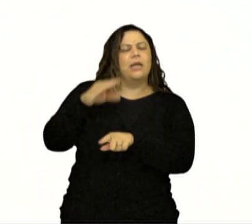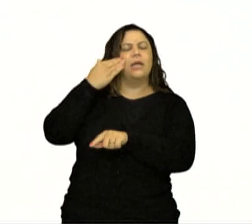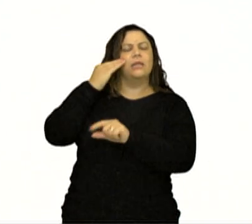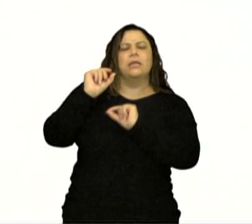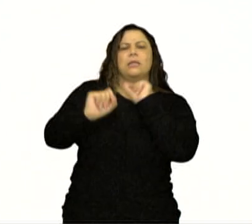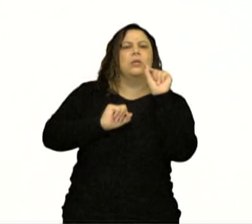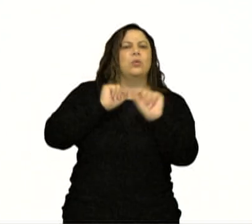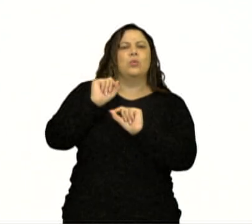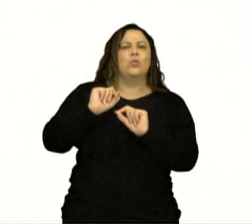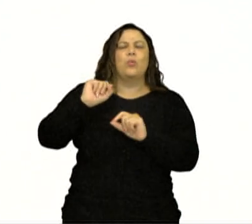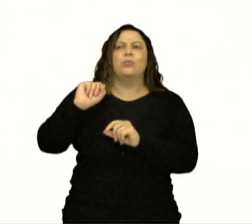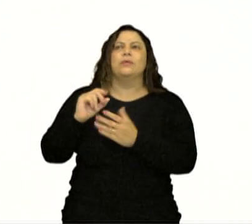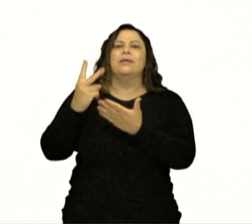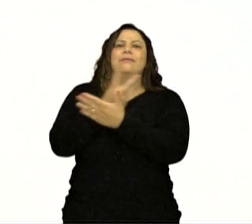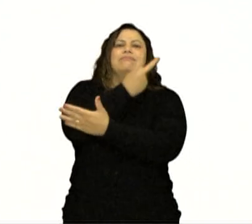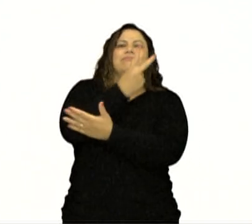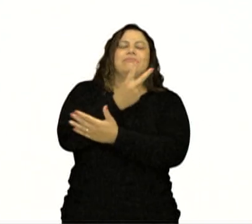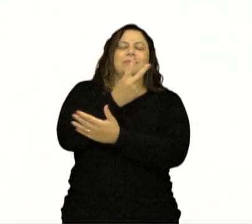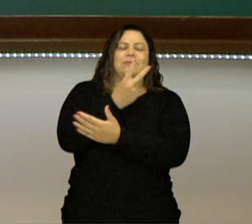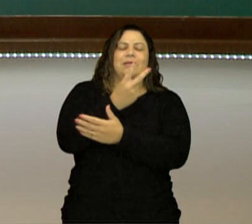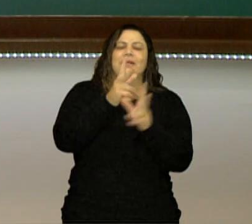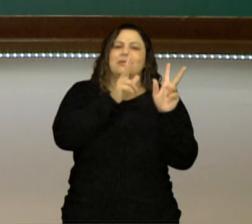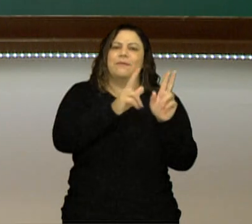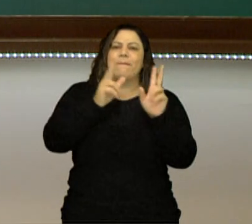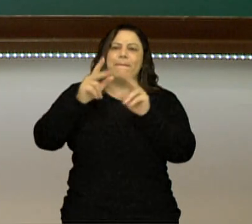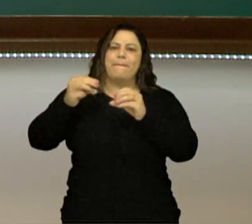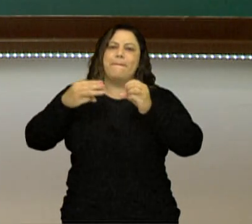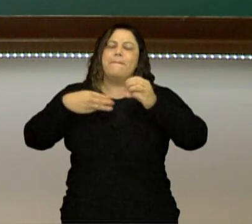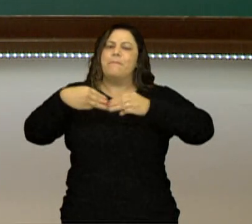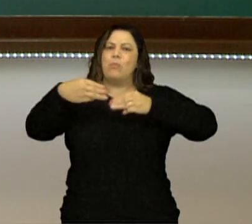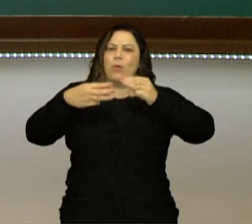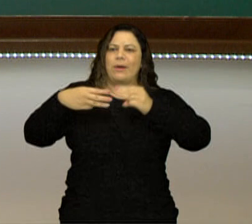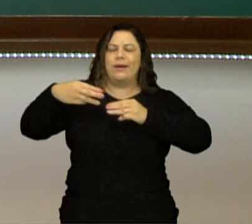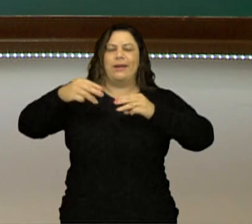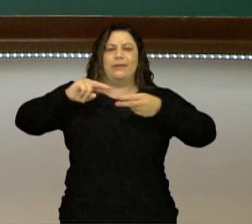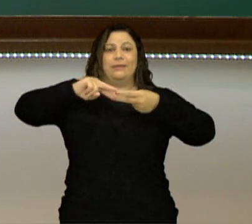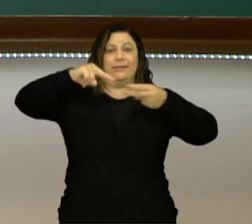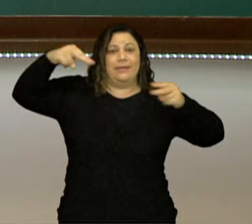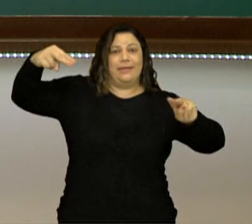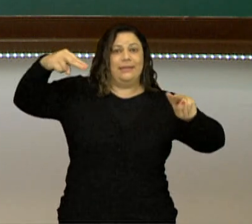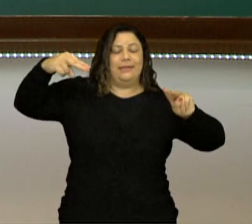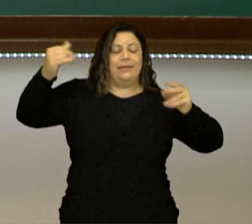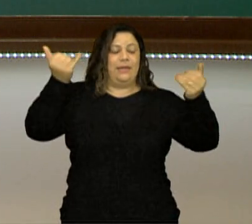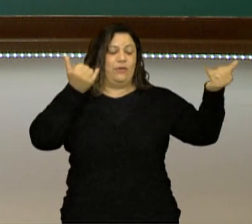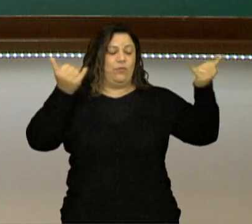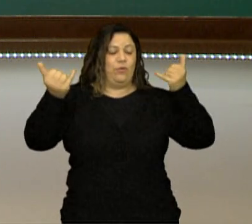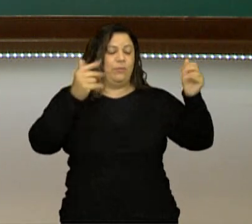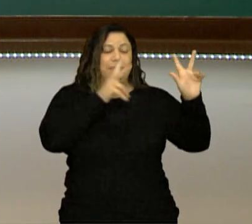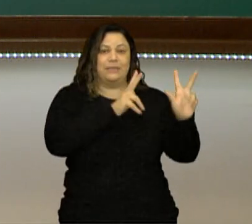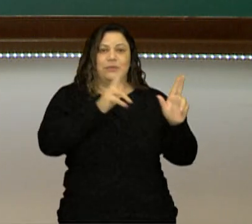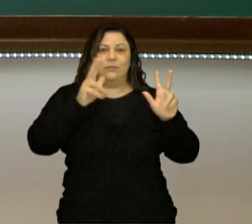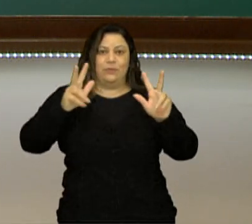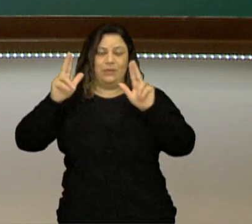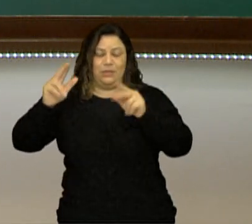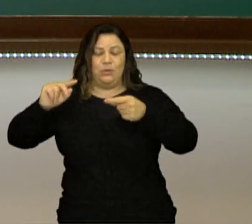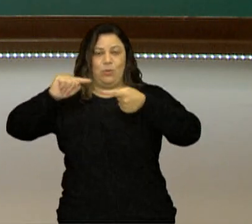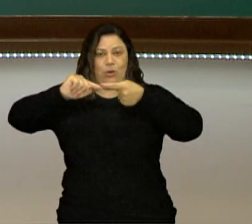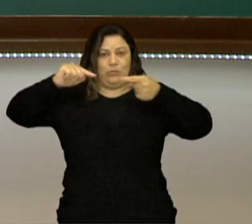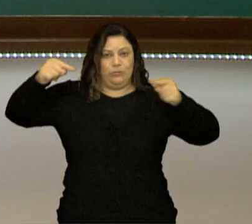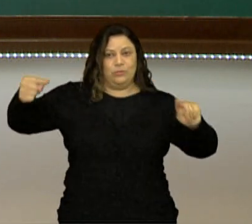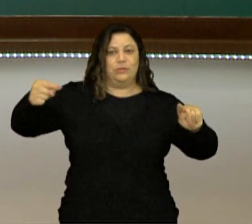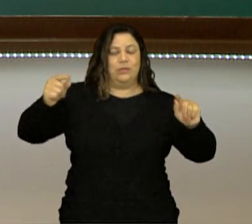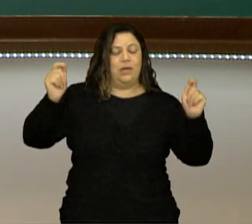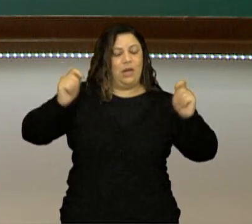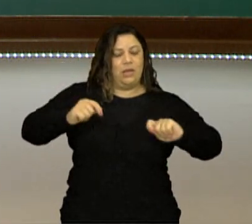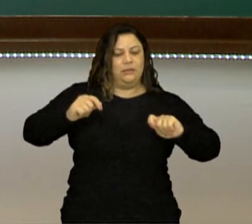proteínas diferentes a partir de uma mesma molécula de DNA. Por mais que tenha a mesma informação genética, os genes são ativados de